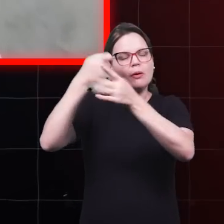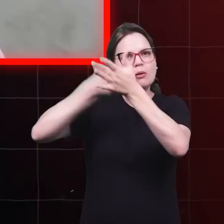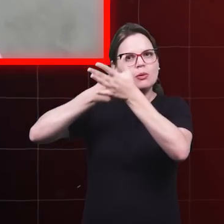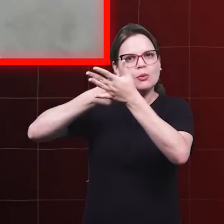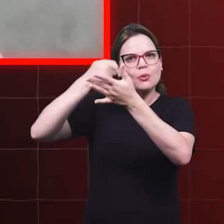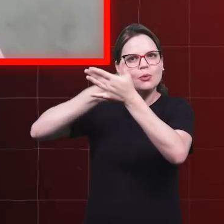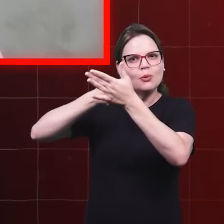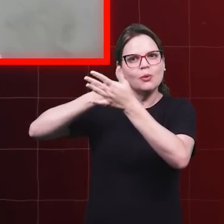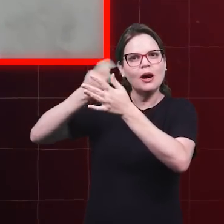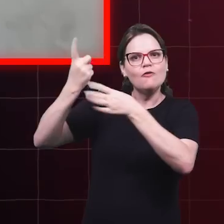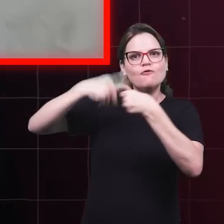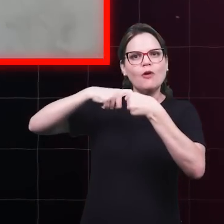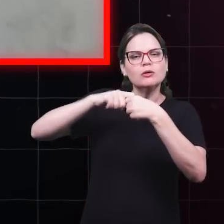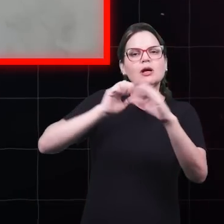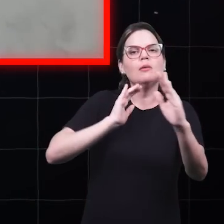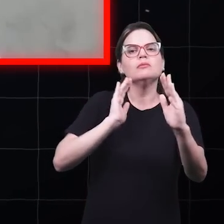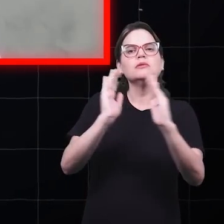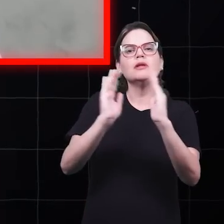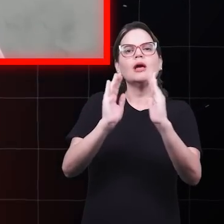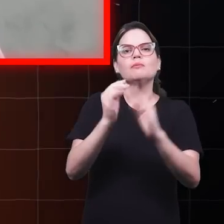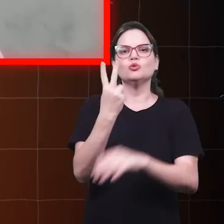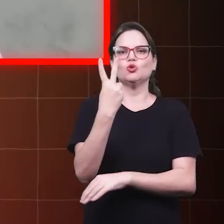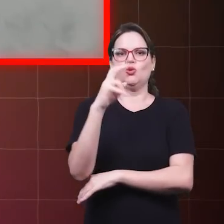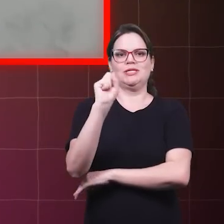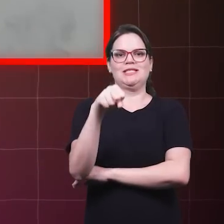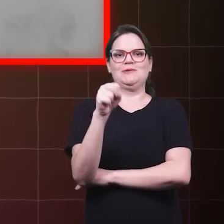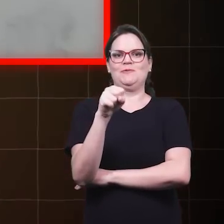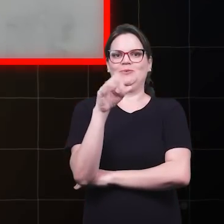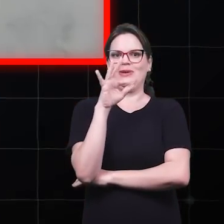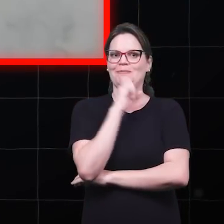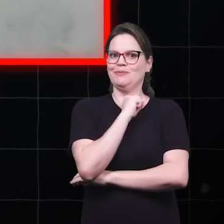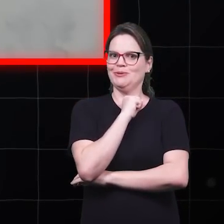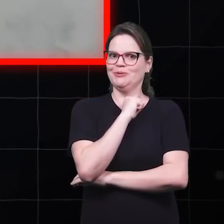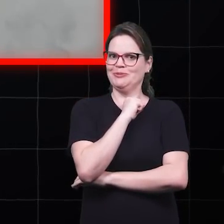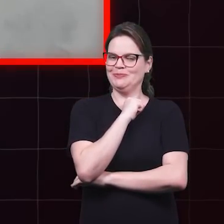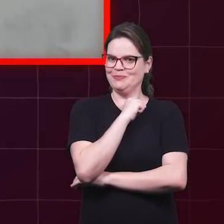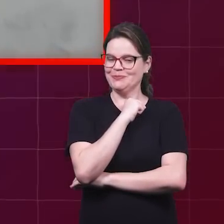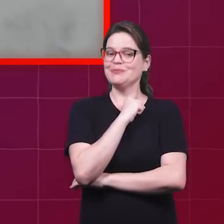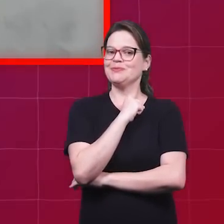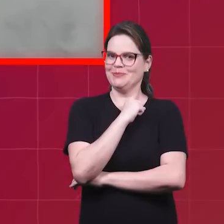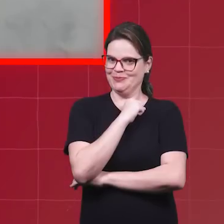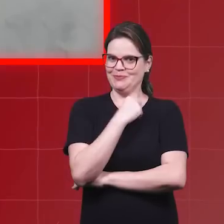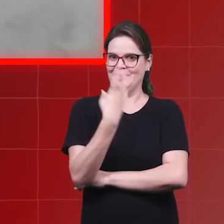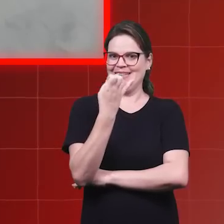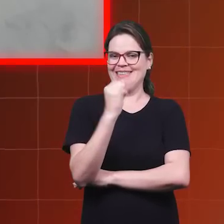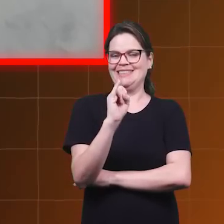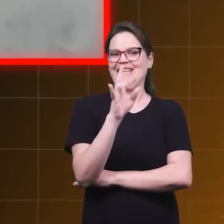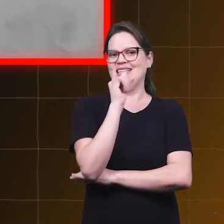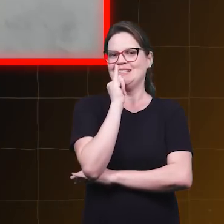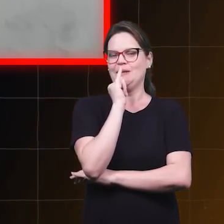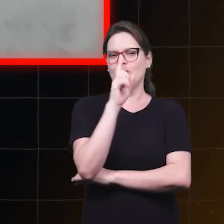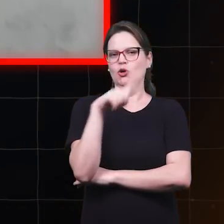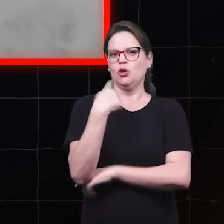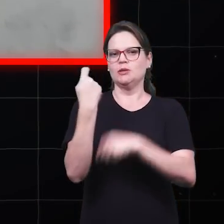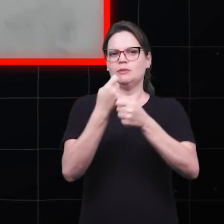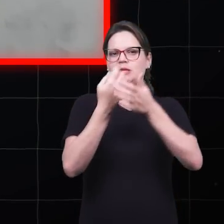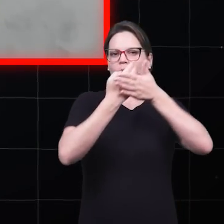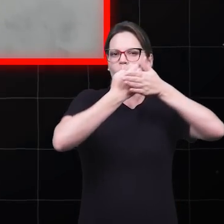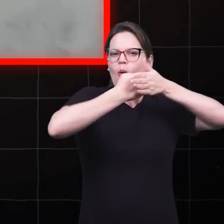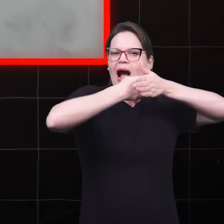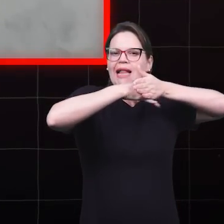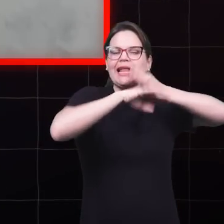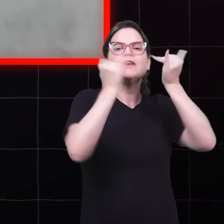de 2 segundos. É incrível, né? Então, quando nós precisamos de armazenar